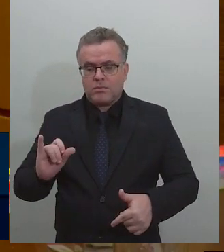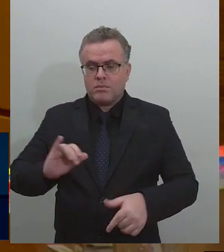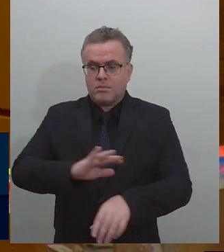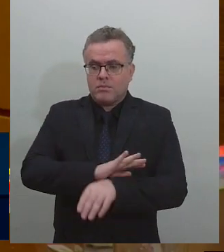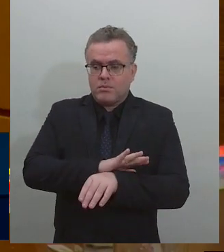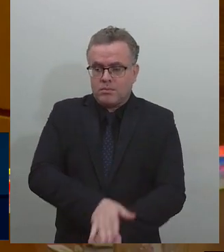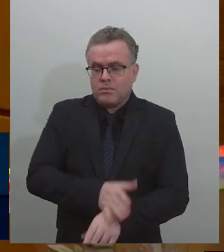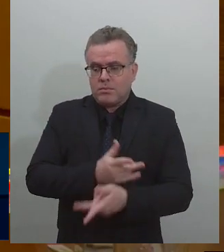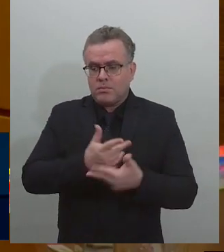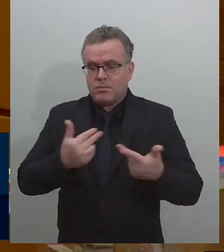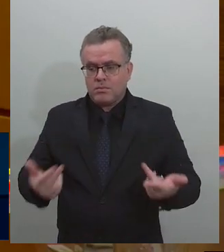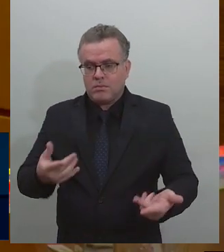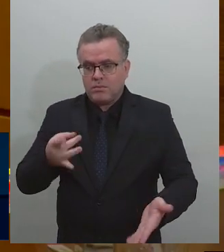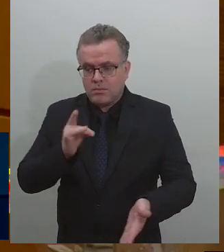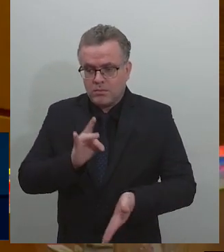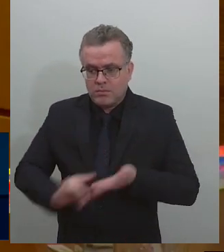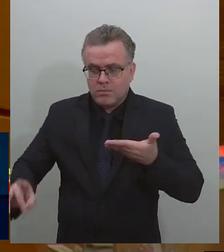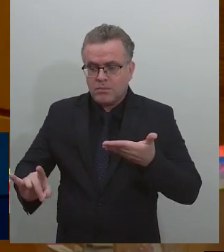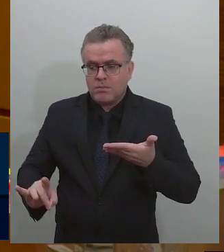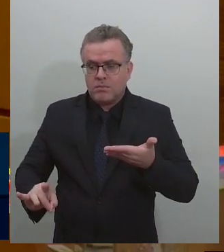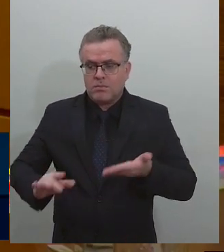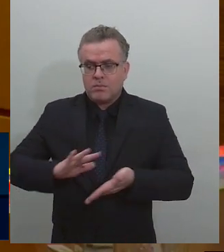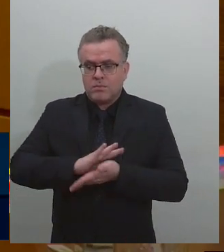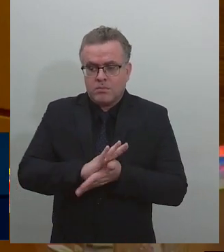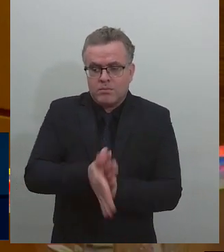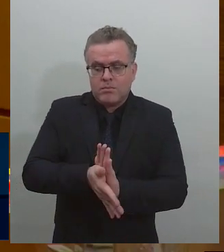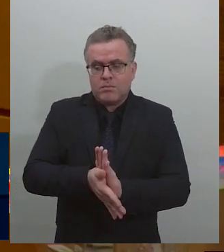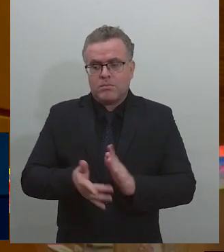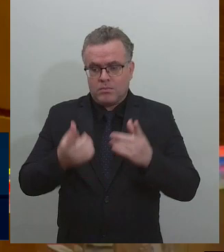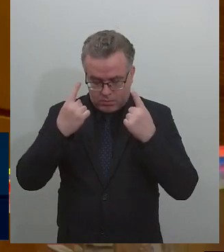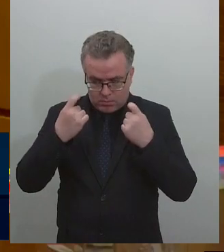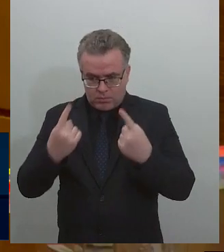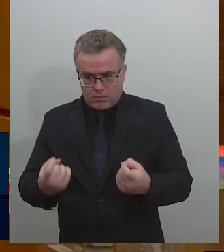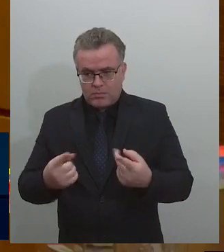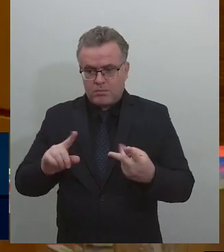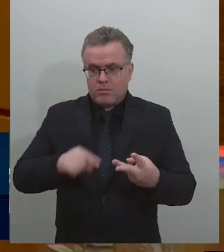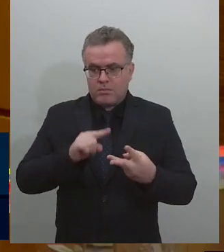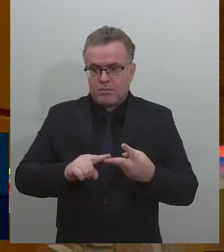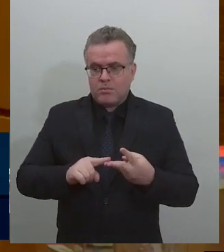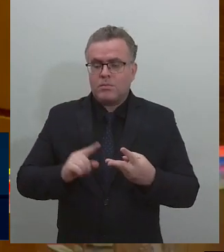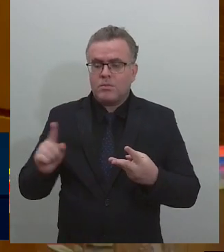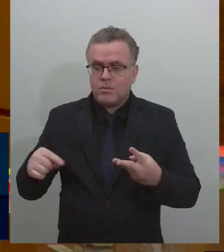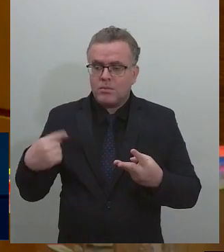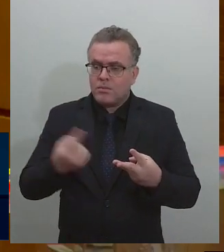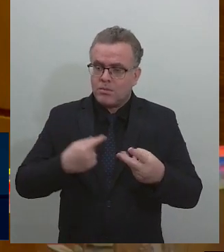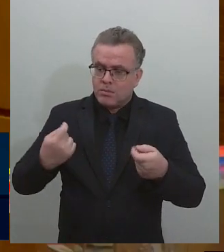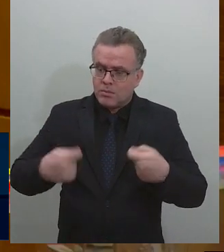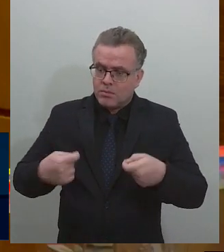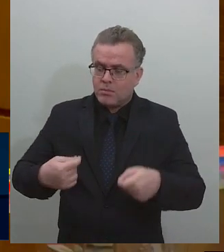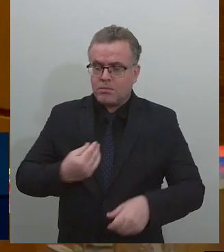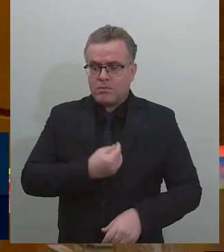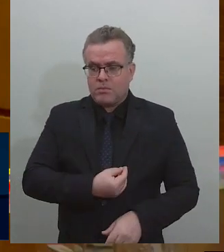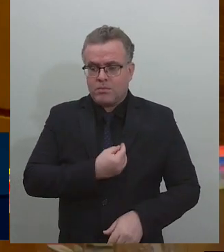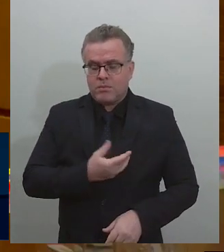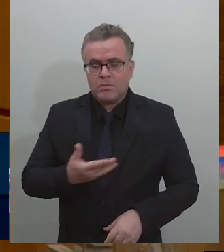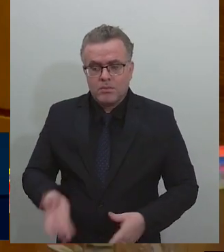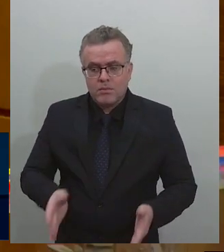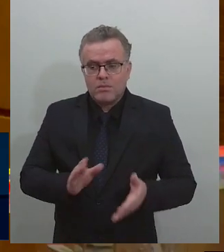opressões, violências e pelo bem viver. No evento, tive o prazer de conhecer